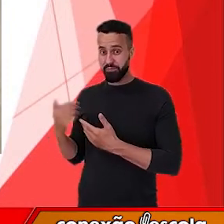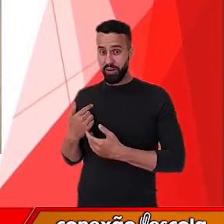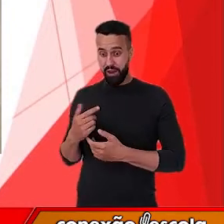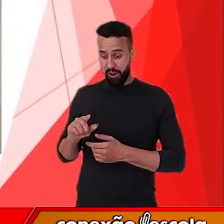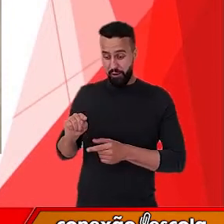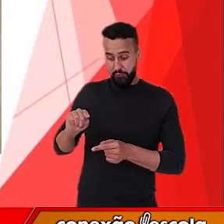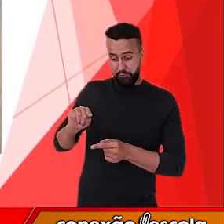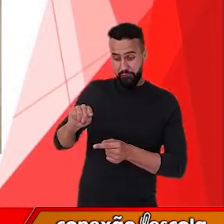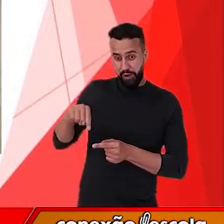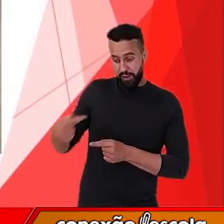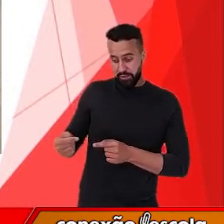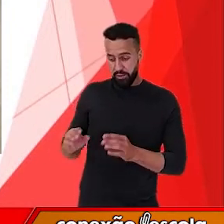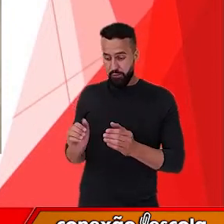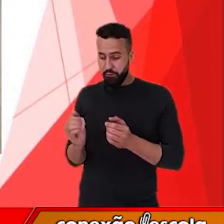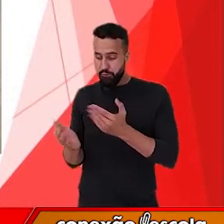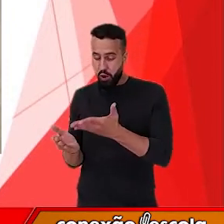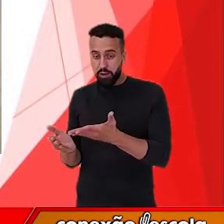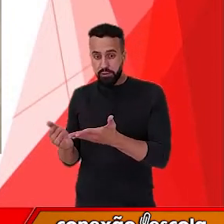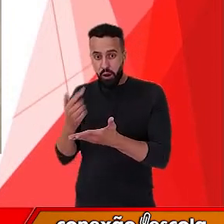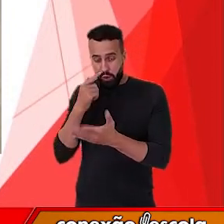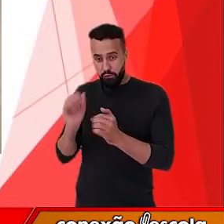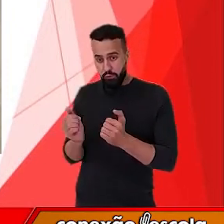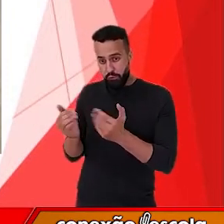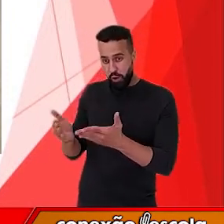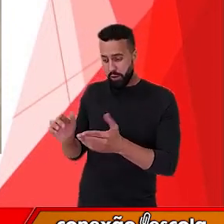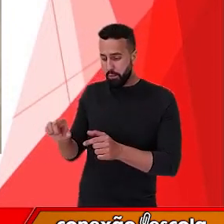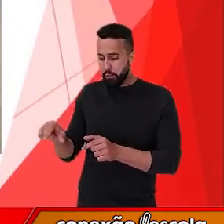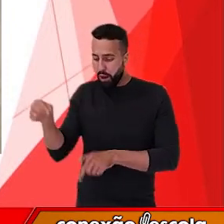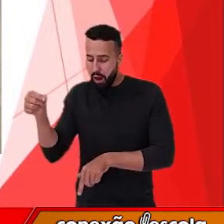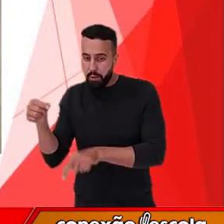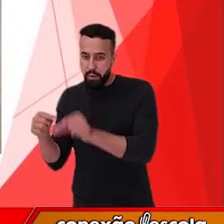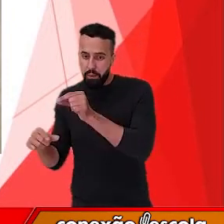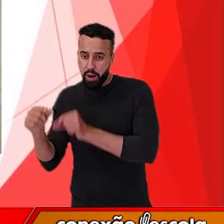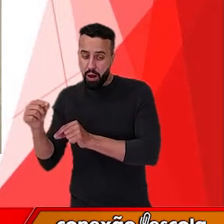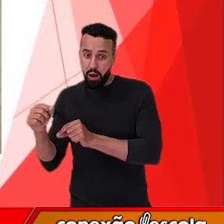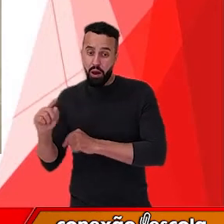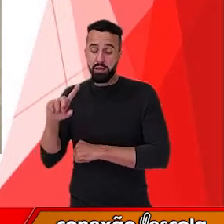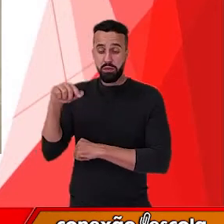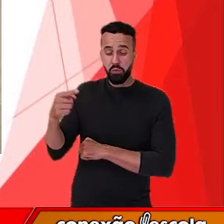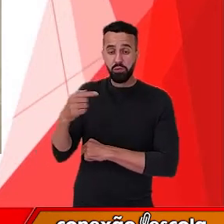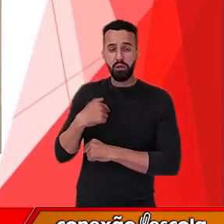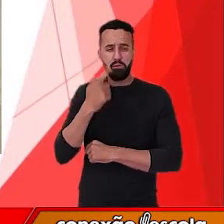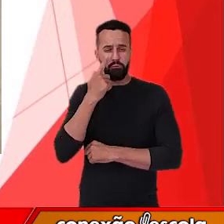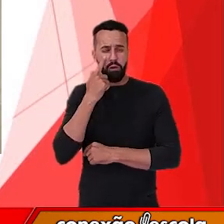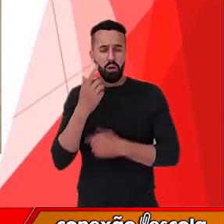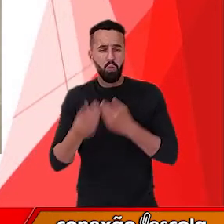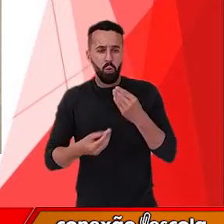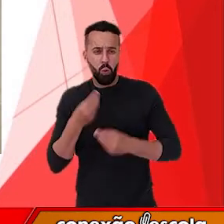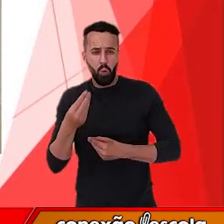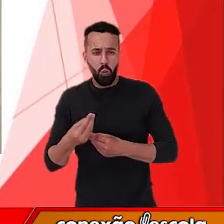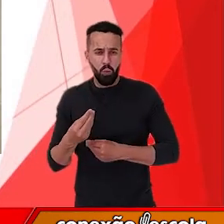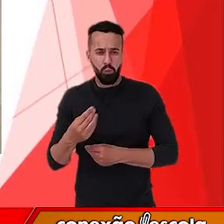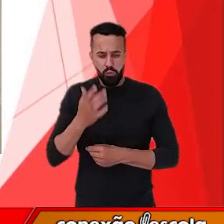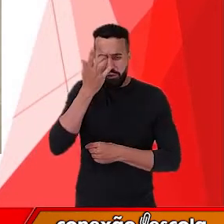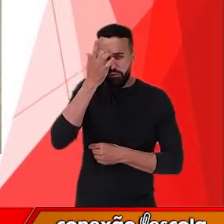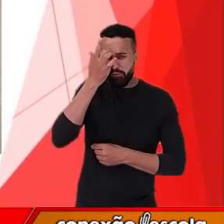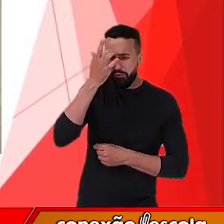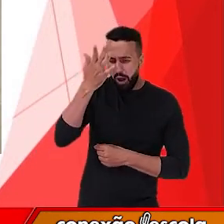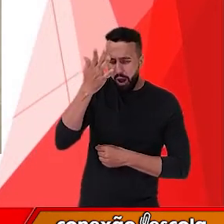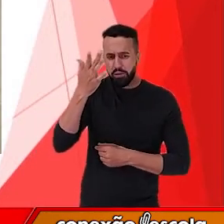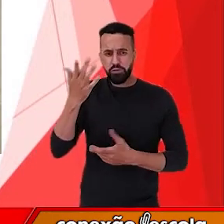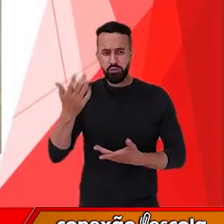primeiro as varetas que estão mais soltas. Depois, você tem que começar a analisar o jogo e ver qual vareta